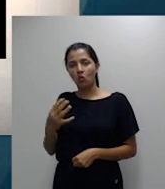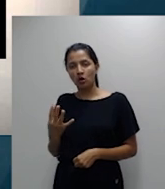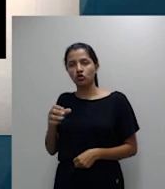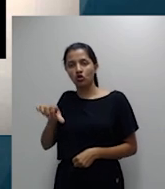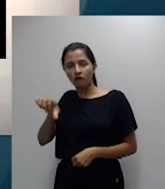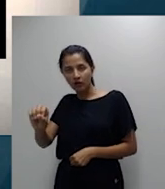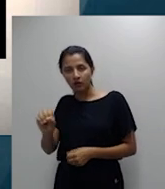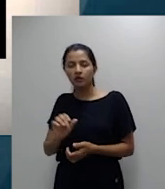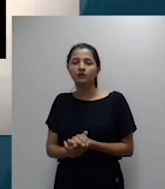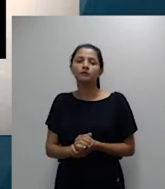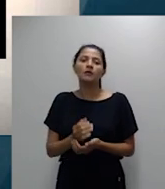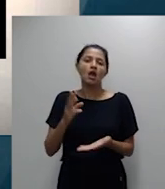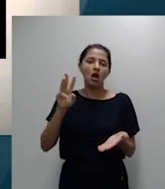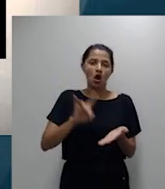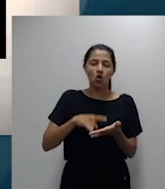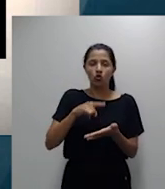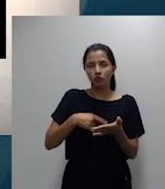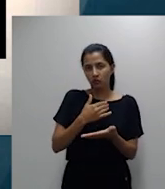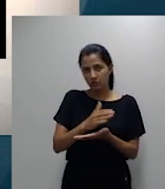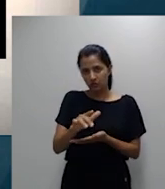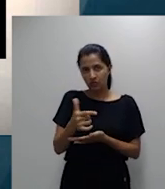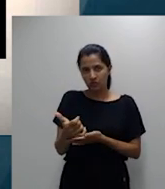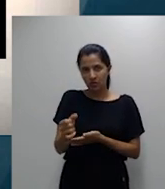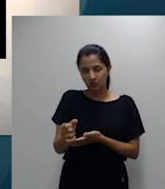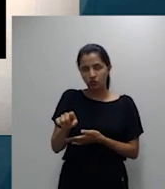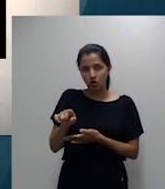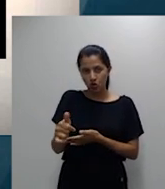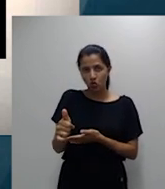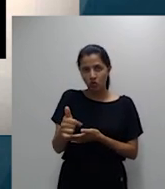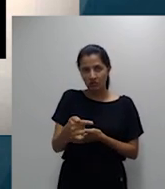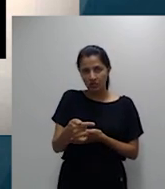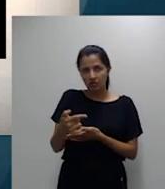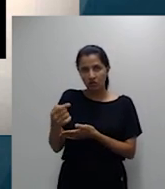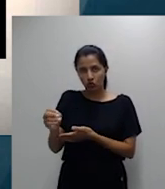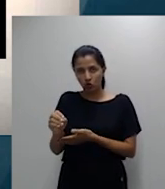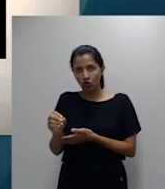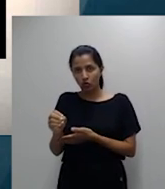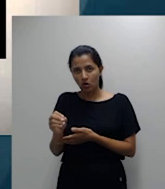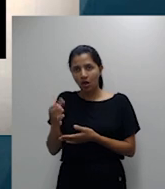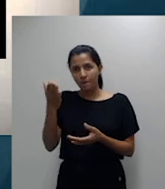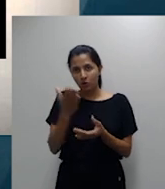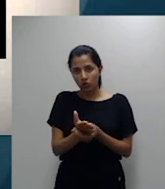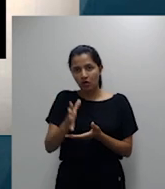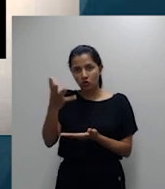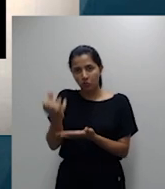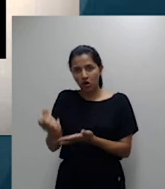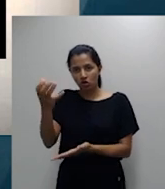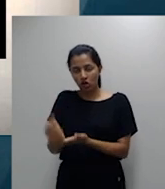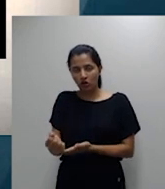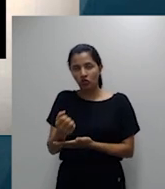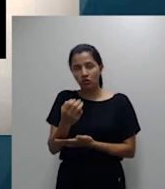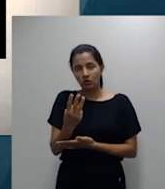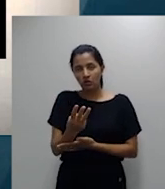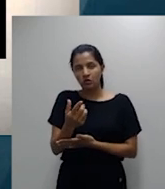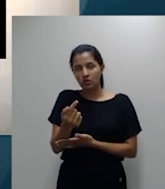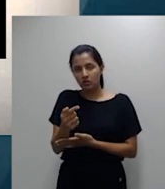publicados 16.178 e processos baixados e remetidos 37